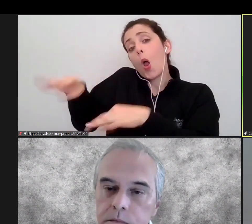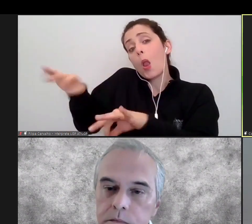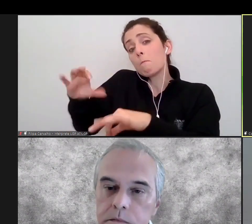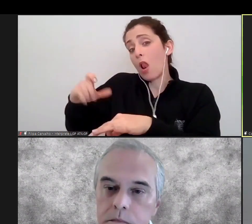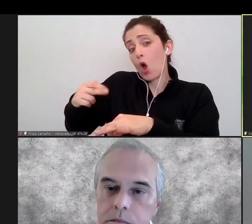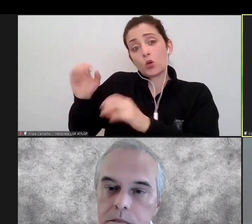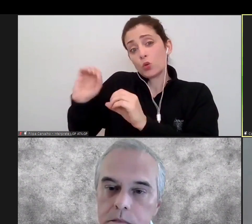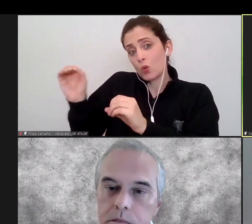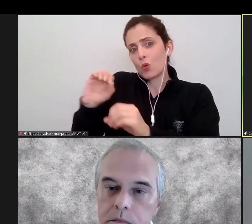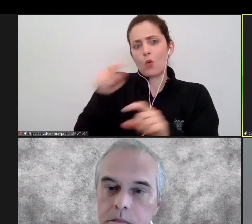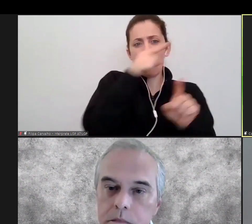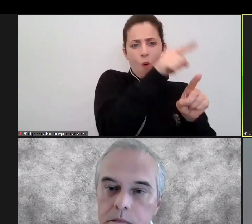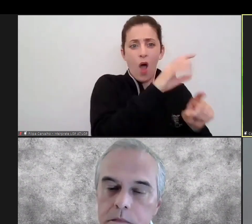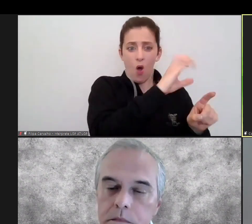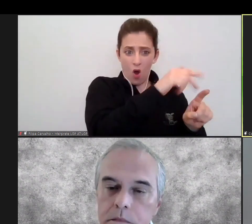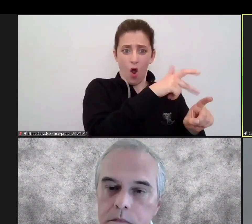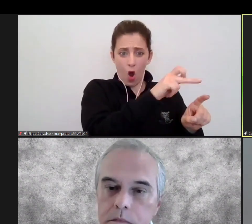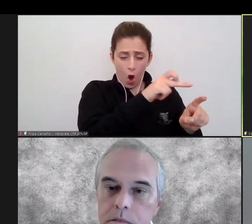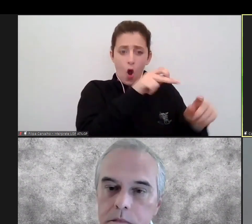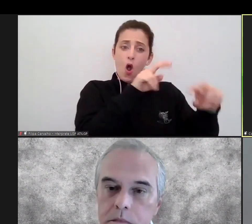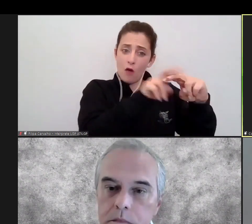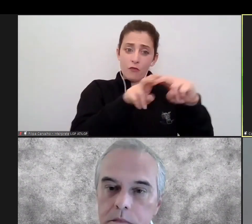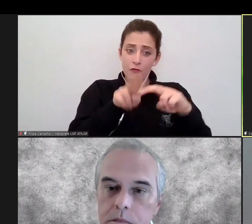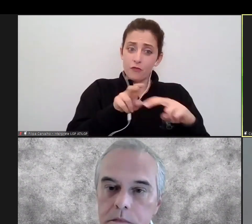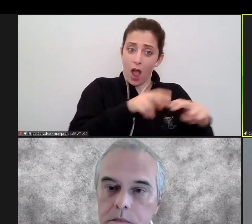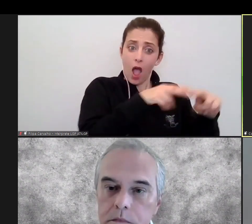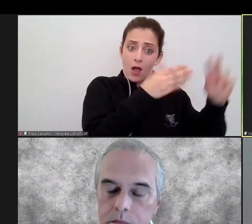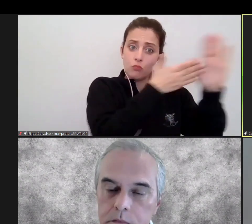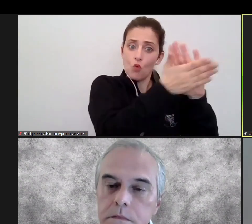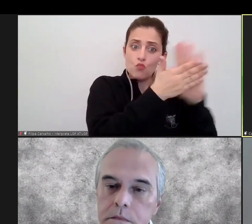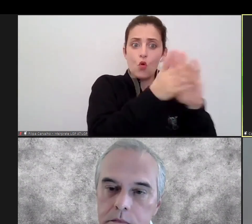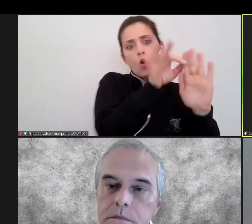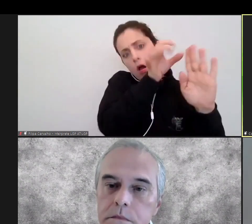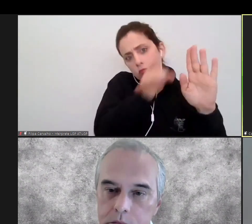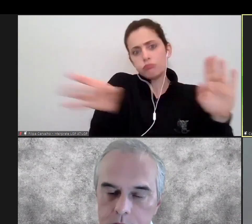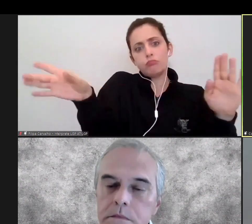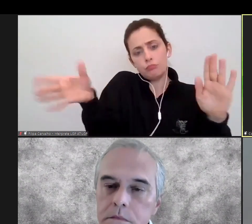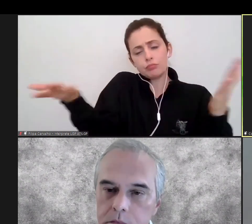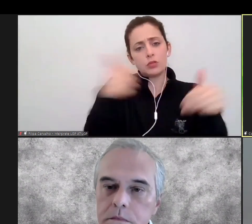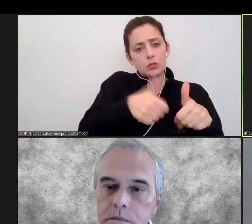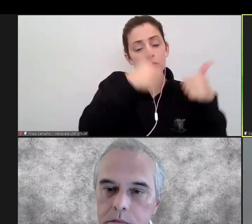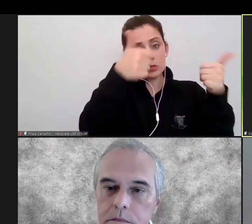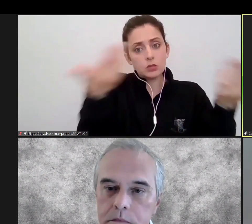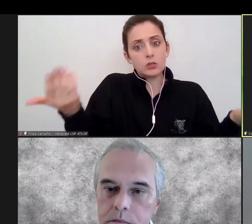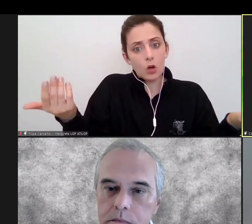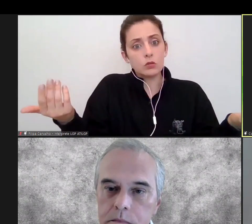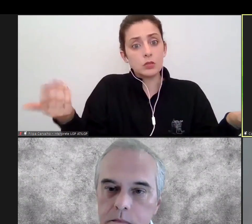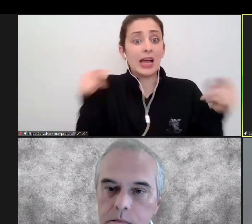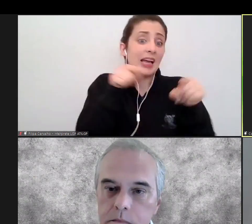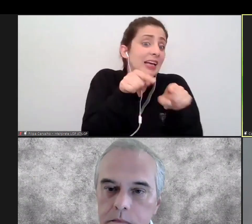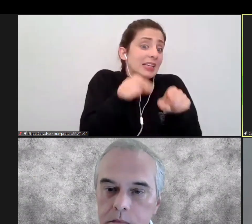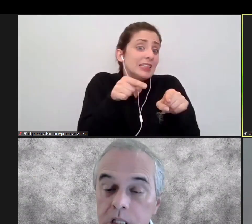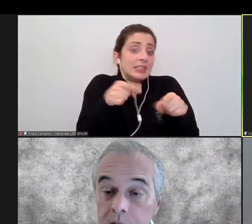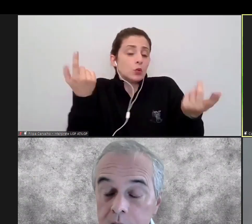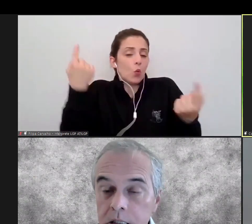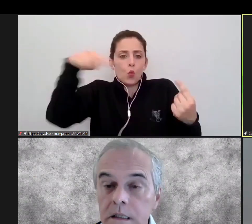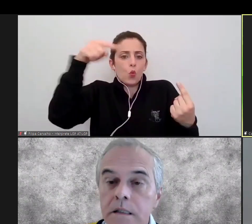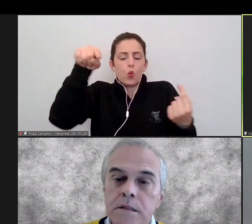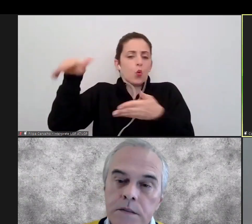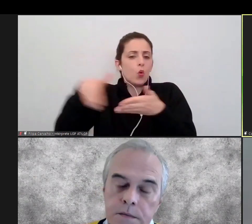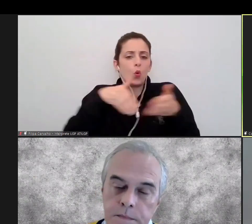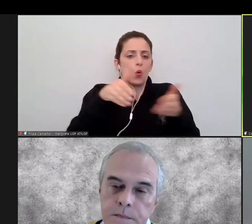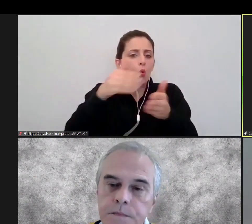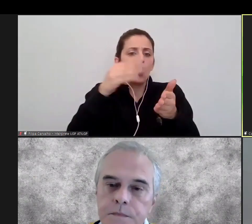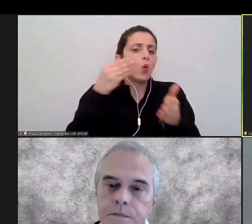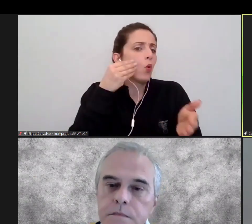uma oportunidade. Então, como não era possível de nenhuma das formas, o único caminho encontrado foi, de facto, a implementação das cotas. E aí as